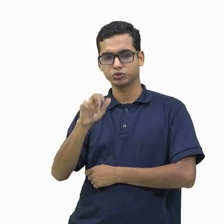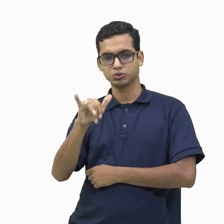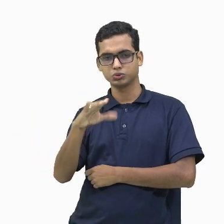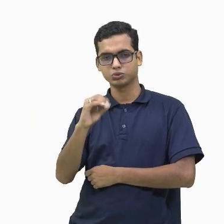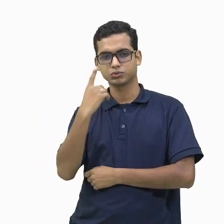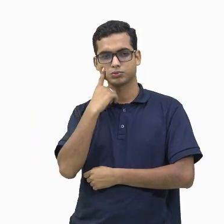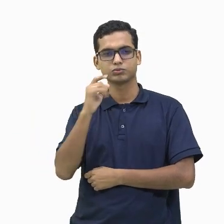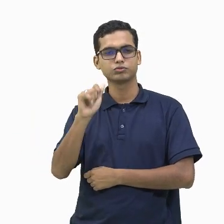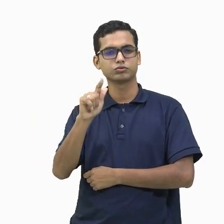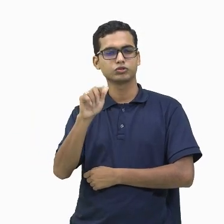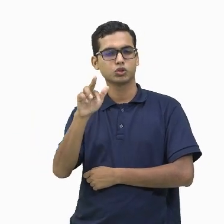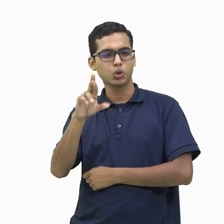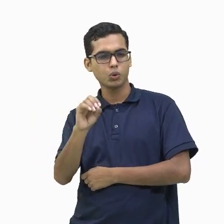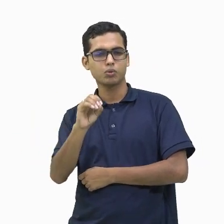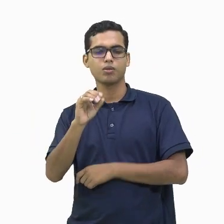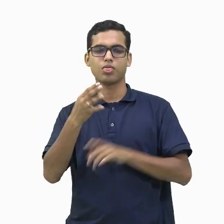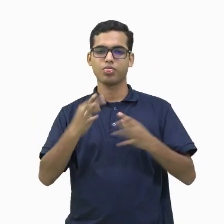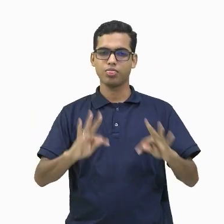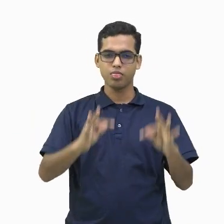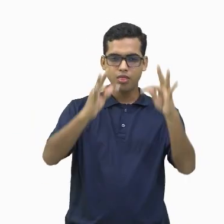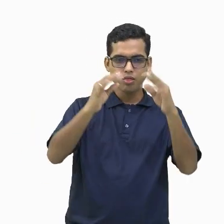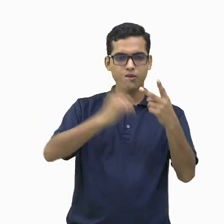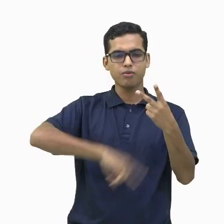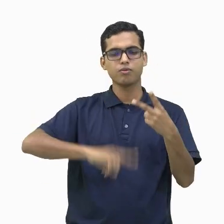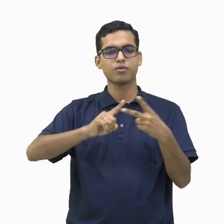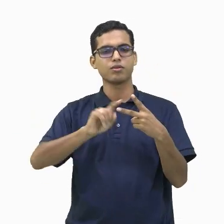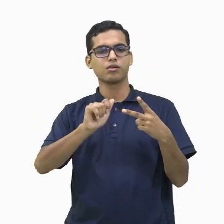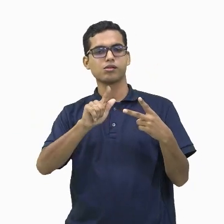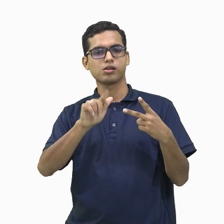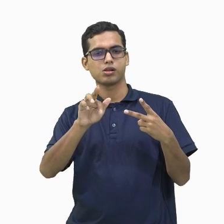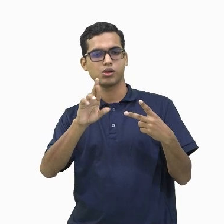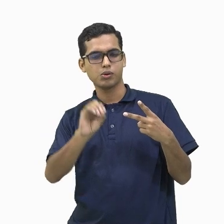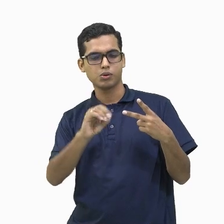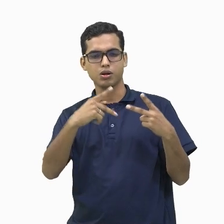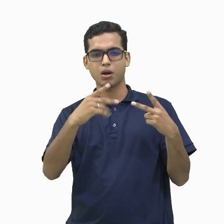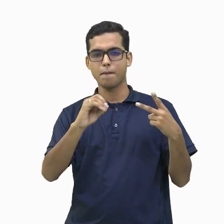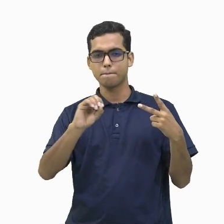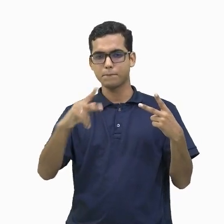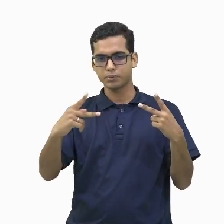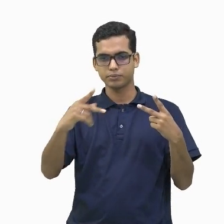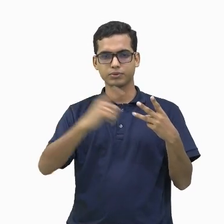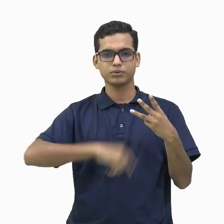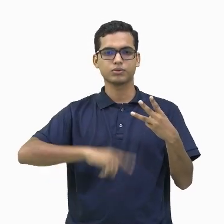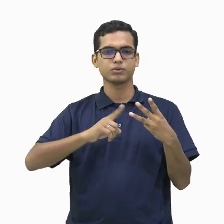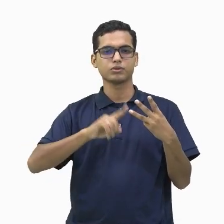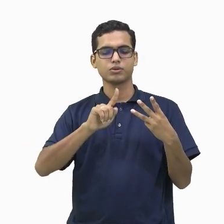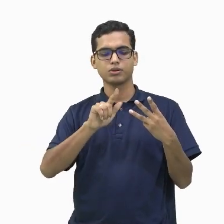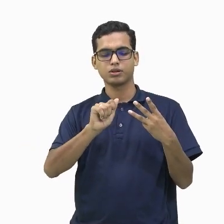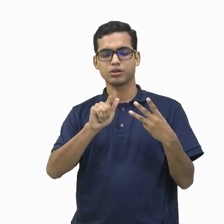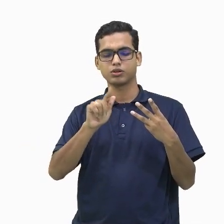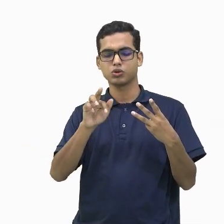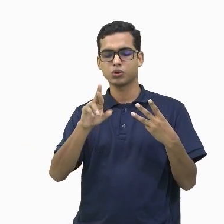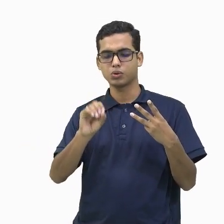é tudo. Nota que as 3 frases iniciam com agro é. E por que se faz isso, esse tipo